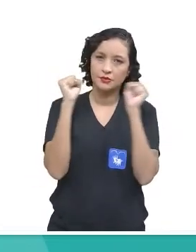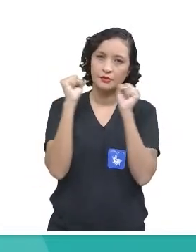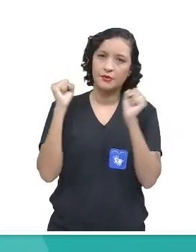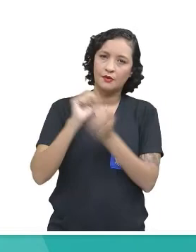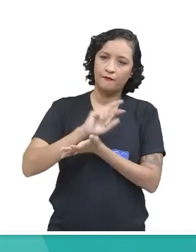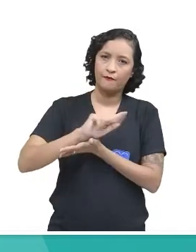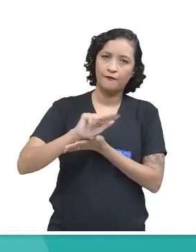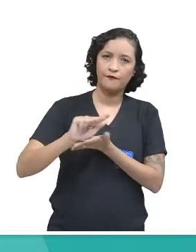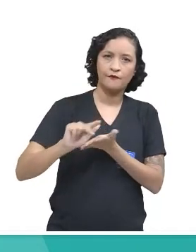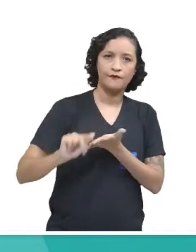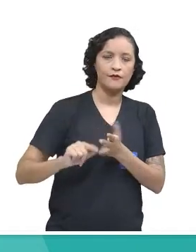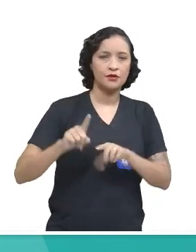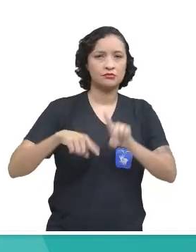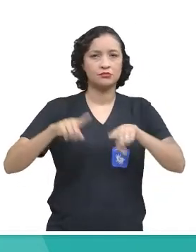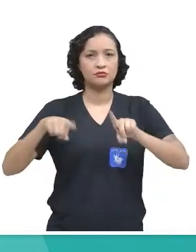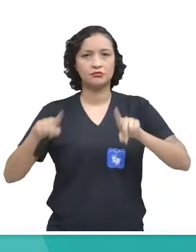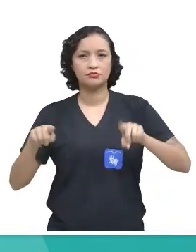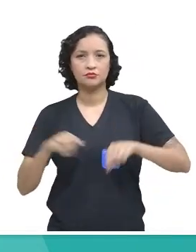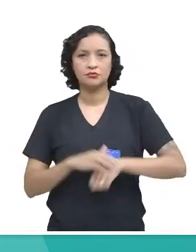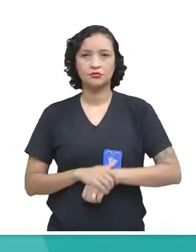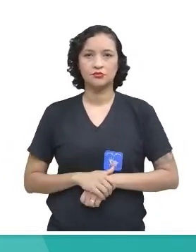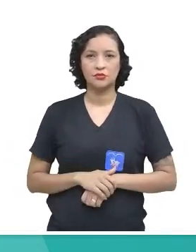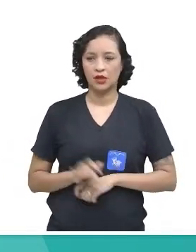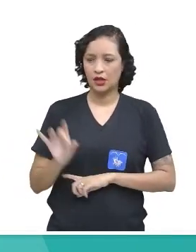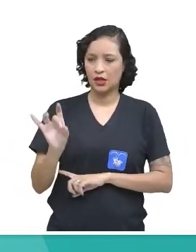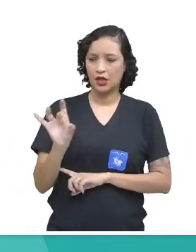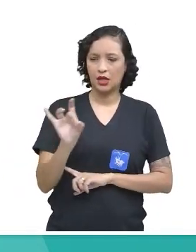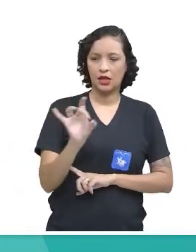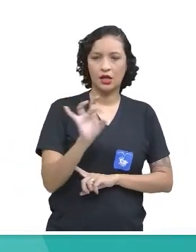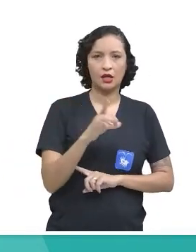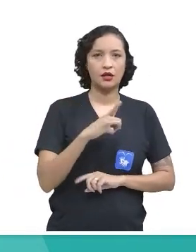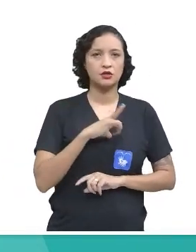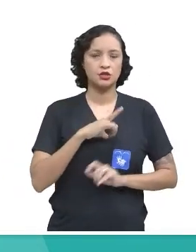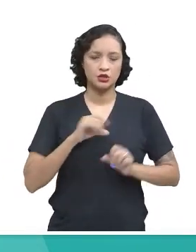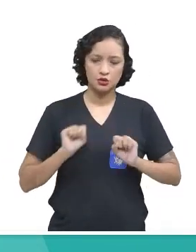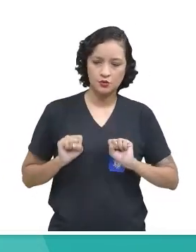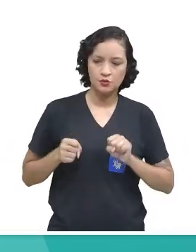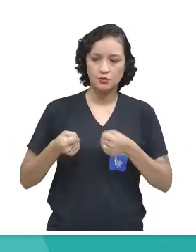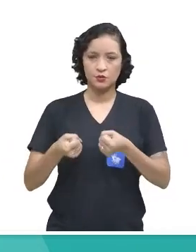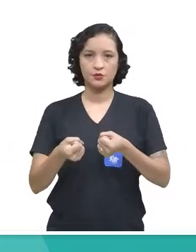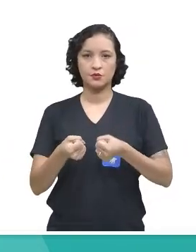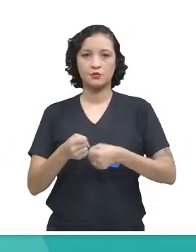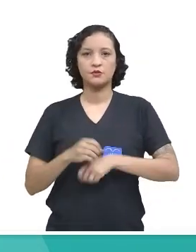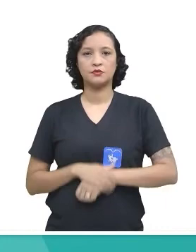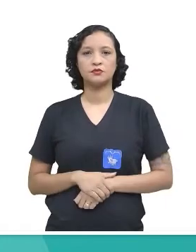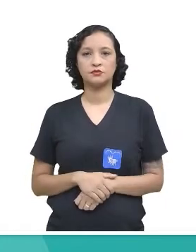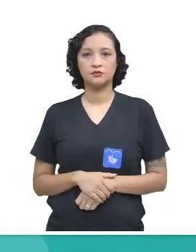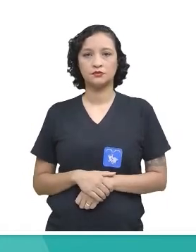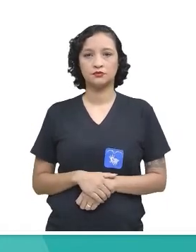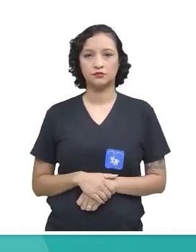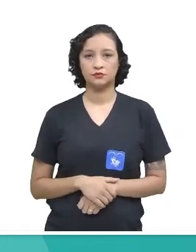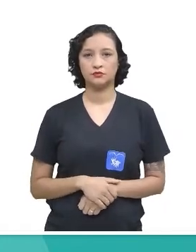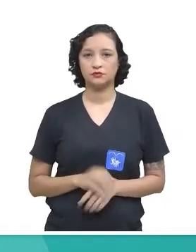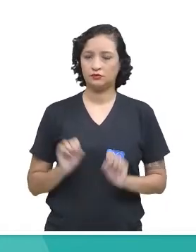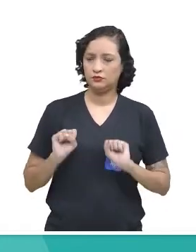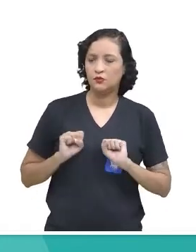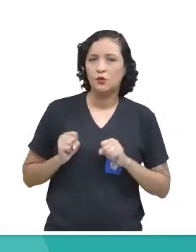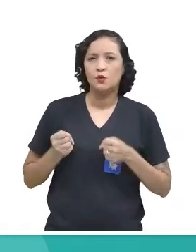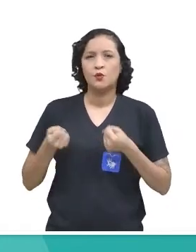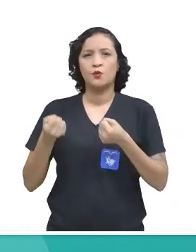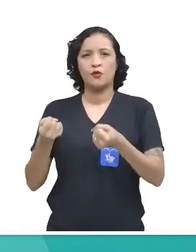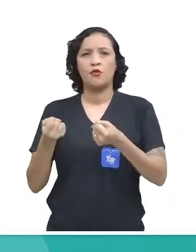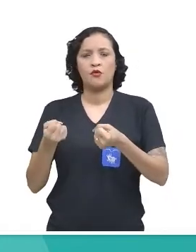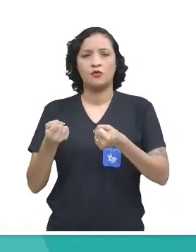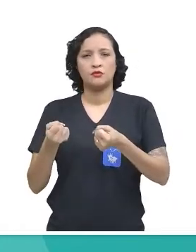atividades físicas e cada uma desenvolvia um tipo de esforço, né? Realizava um esforço, uma